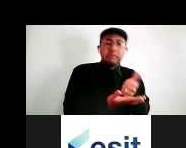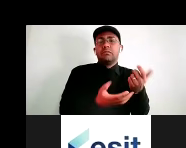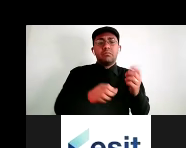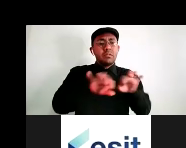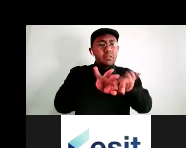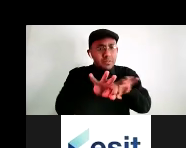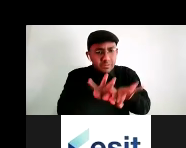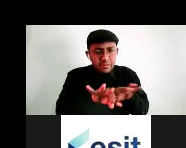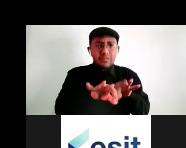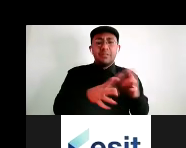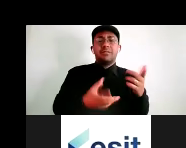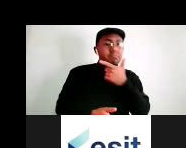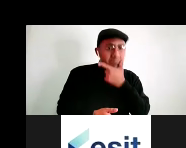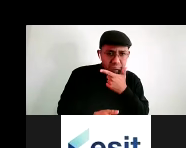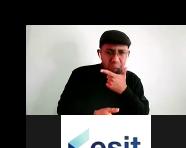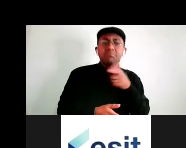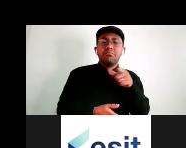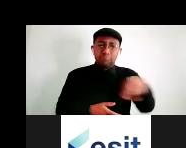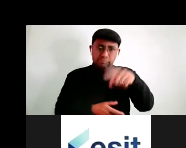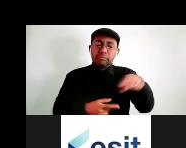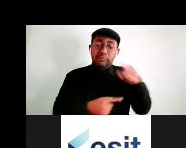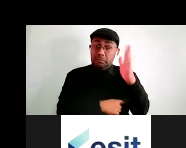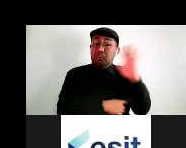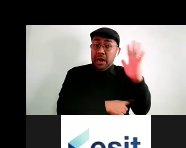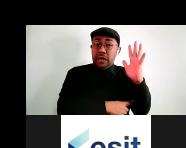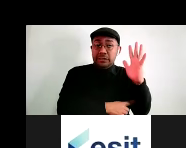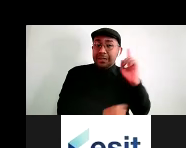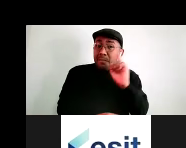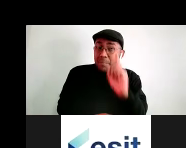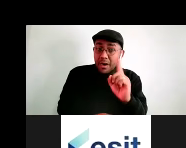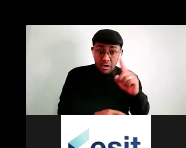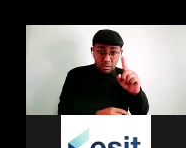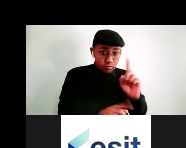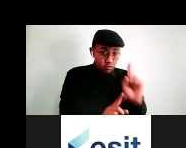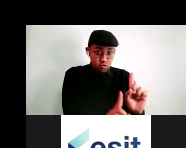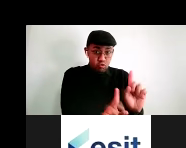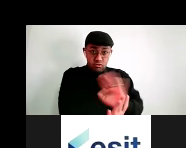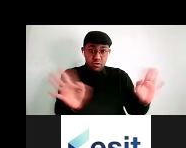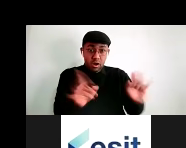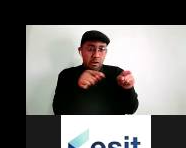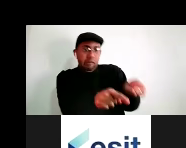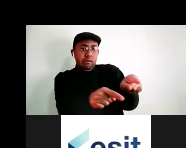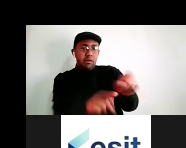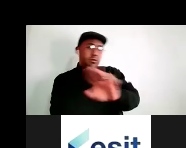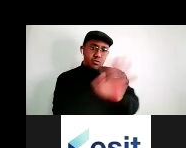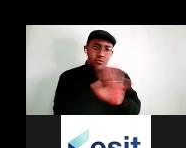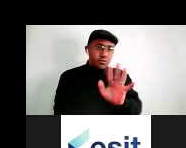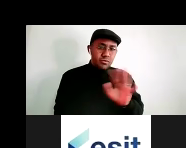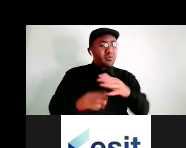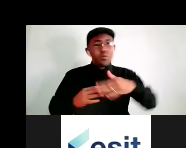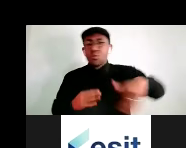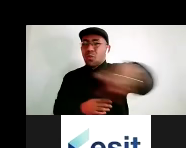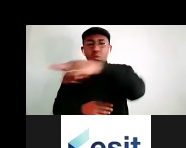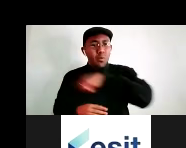homens gays, bissexuais, homens que têm sexo com homens, aprender sobre a varíola do macaco, sintomas, como se proteger,